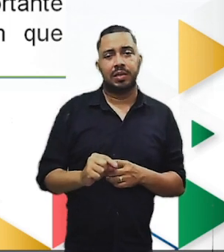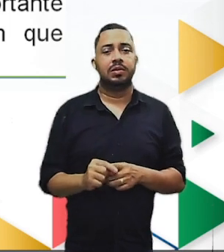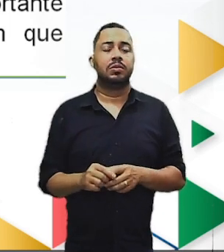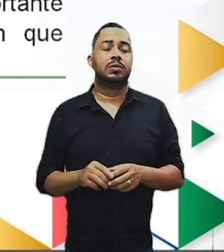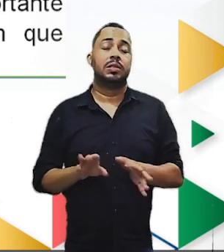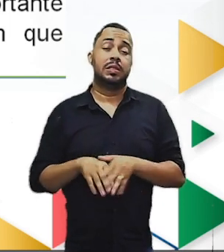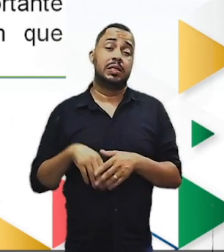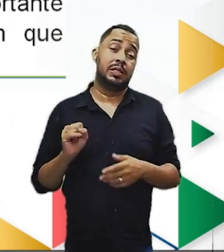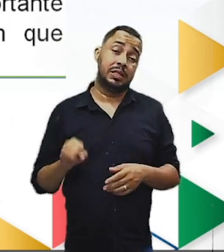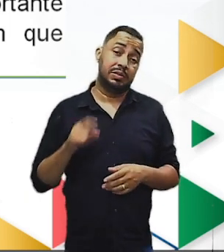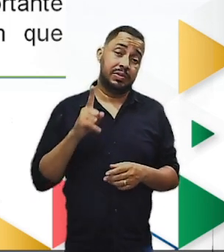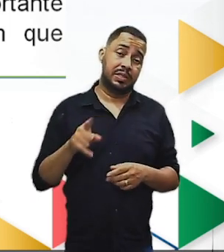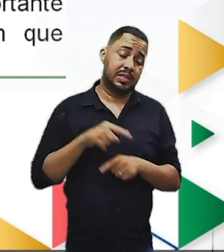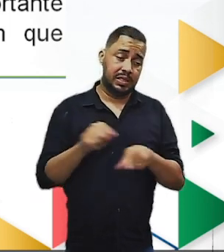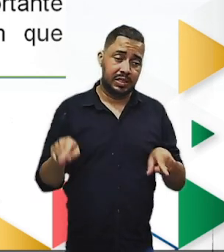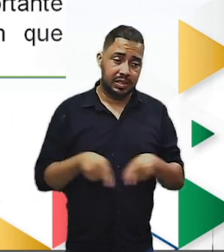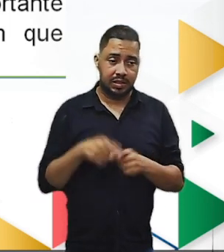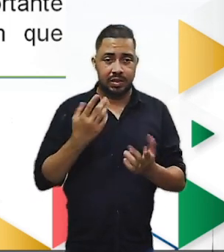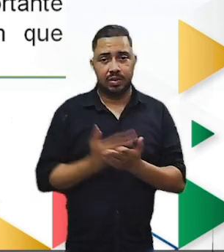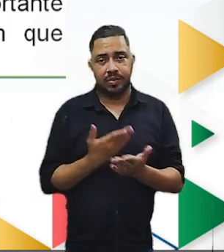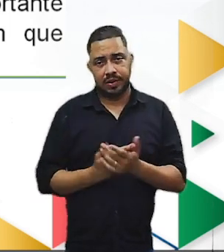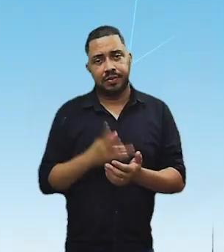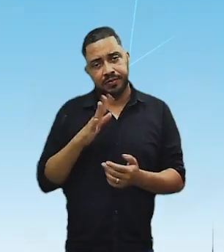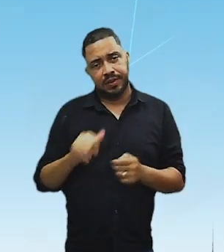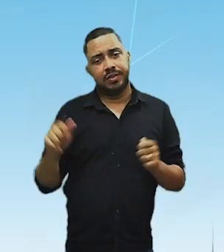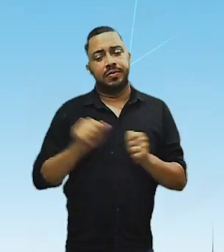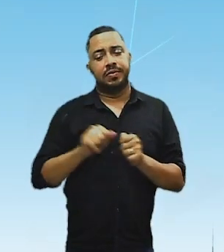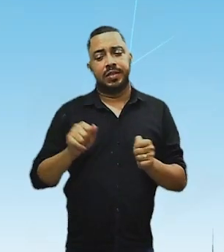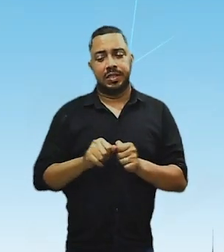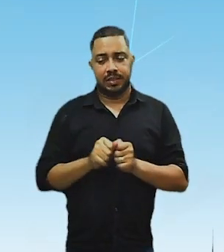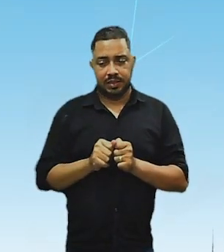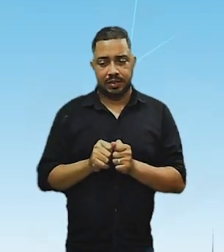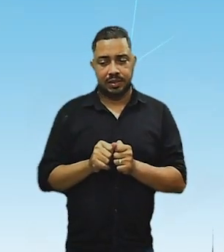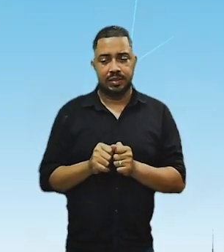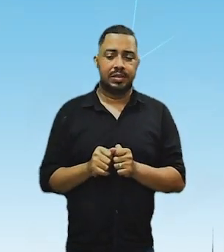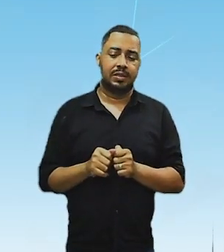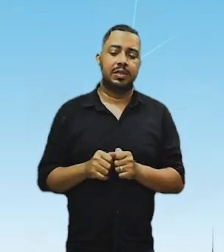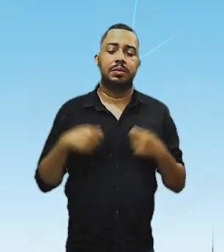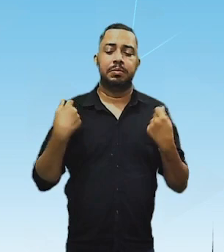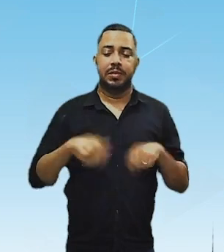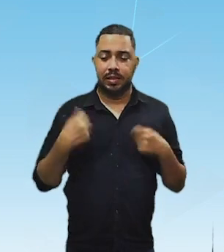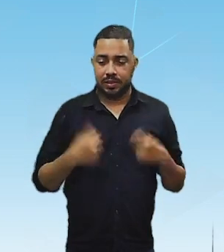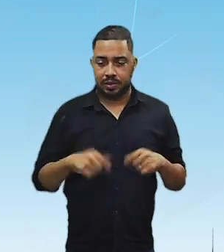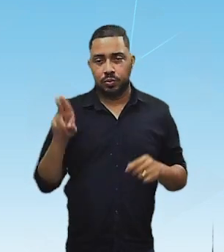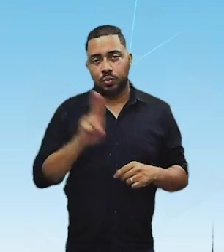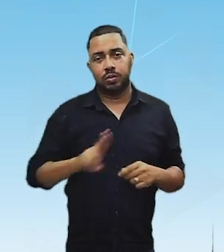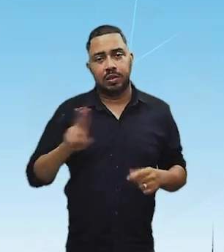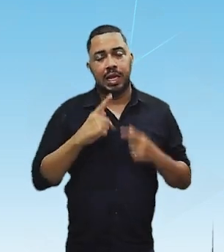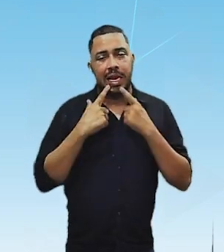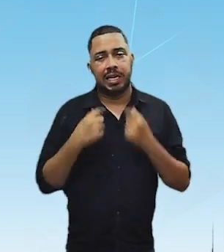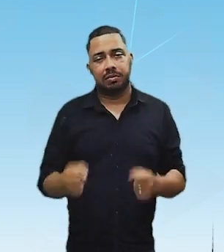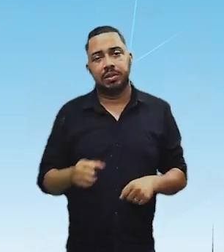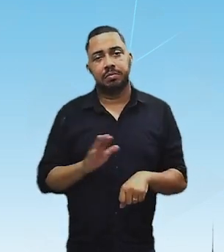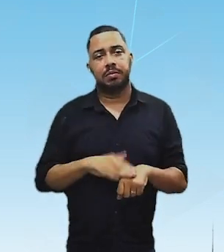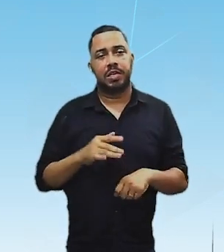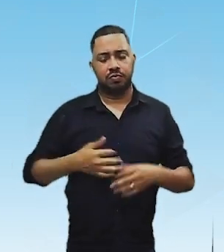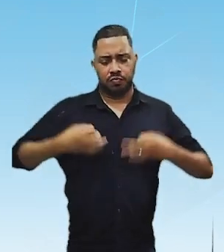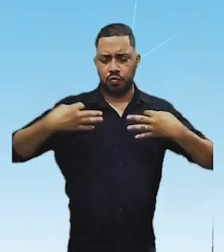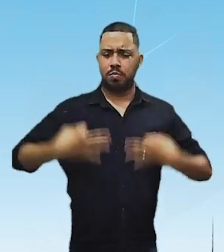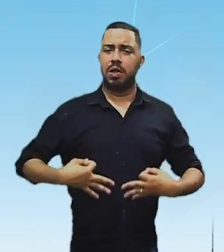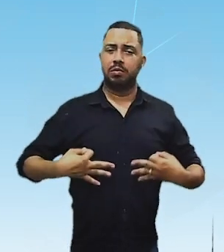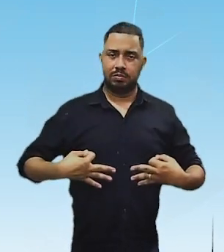Se vocês em sala de aula vão fazer um júri simulado, é preciso utilizar uma linguagem mais formal.